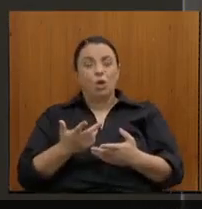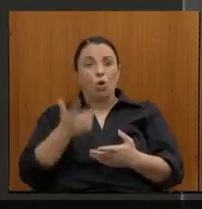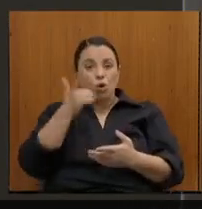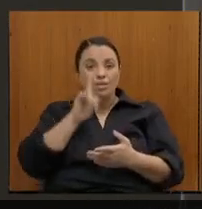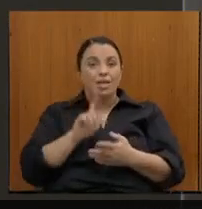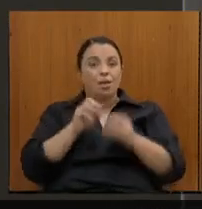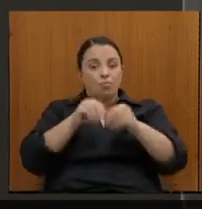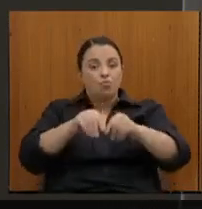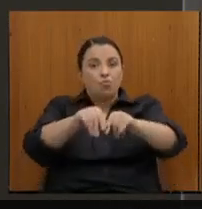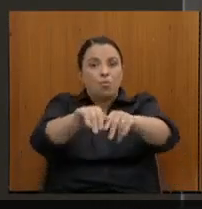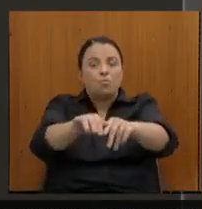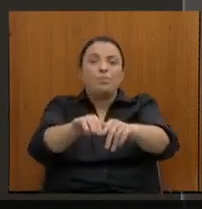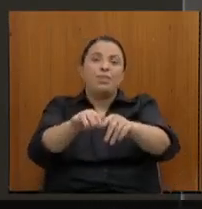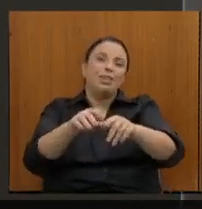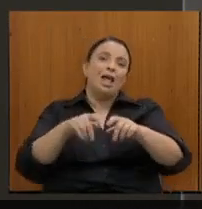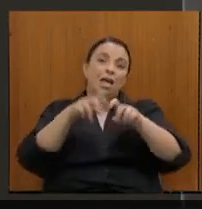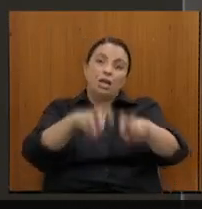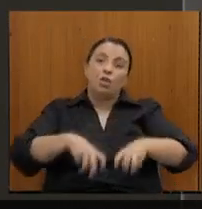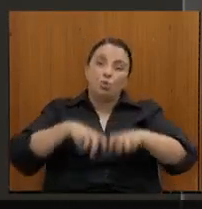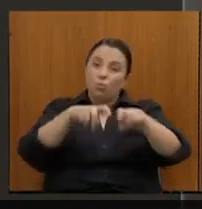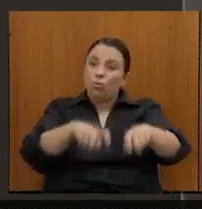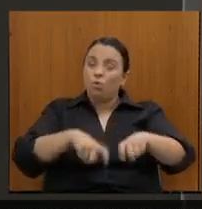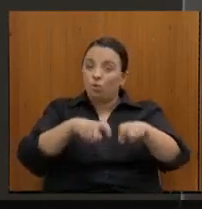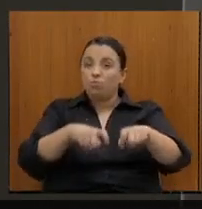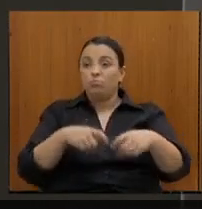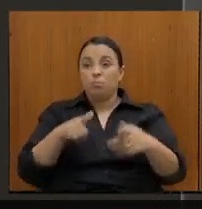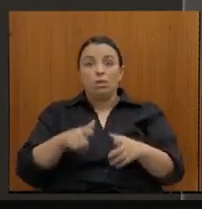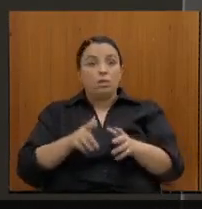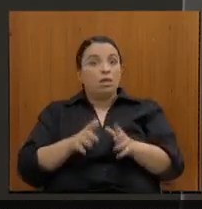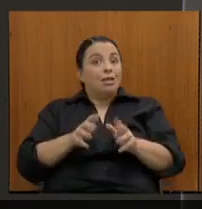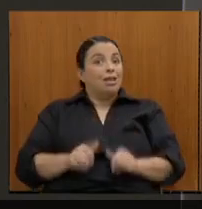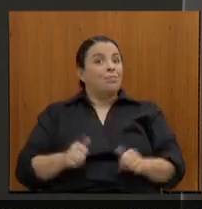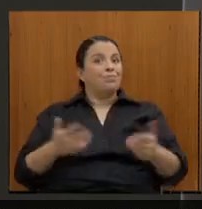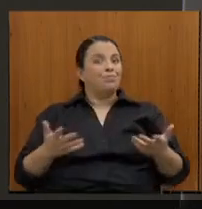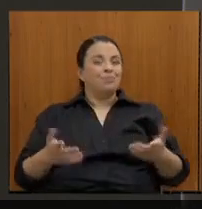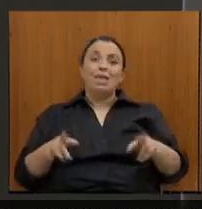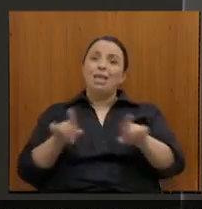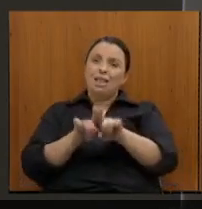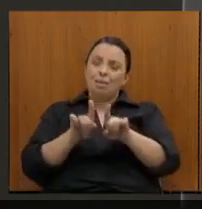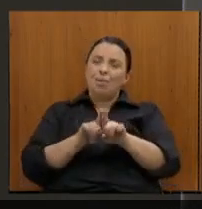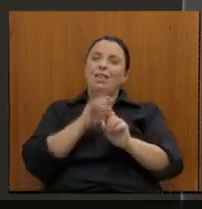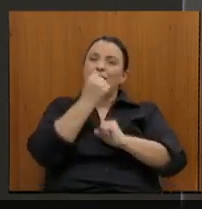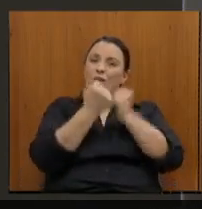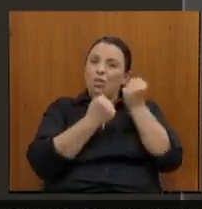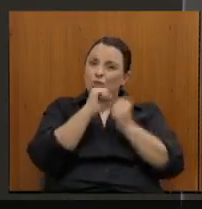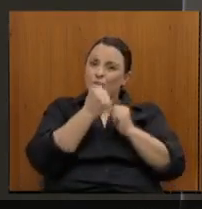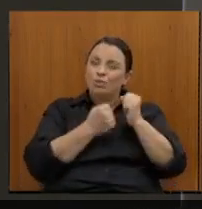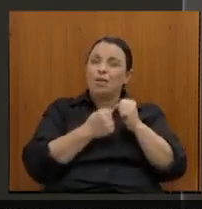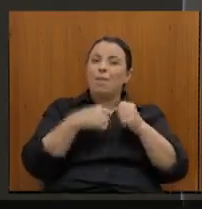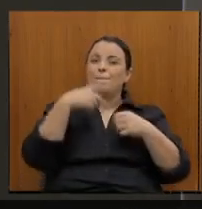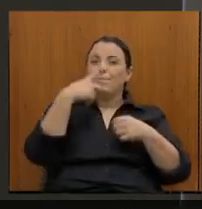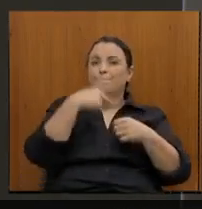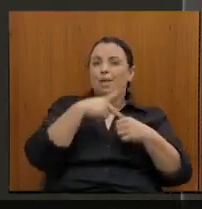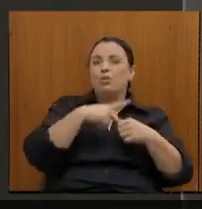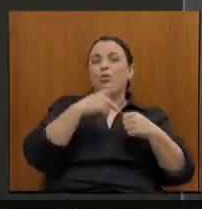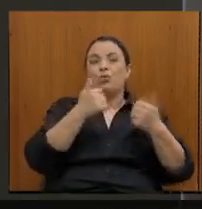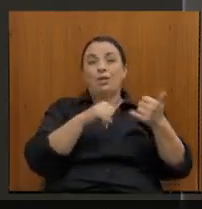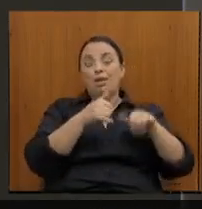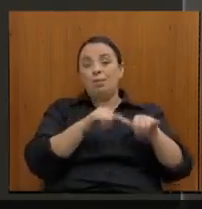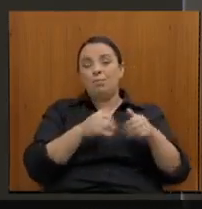totalmente totalmente limpo e na indústria petroquímica também então vocês vem que é uma